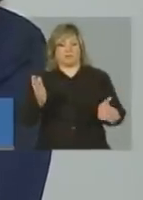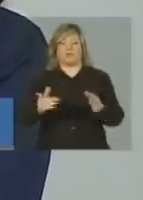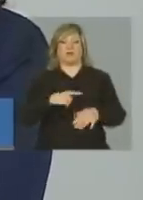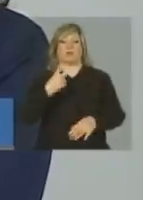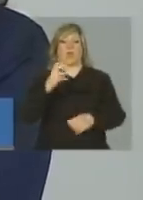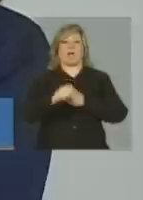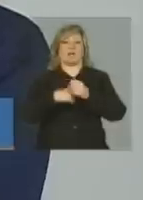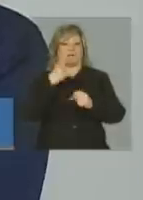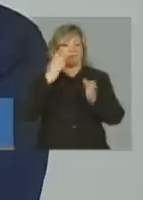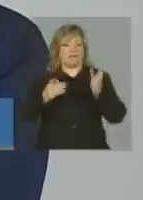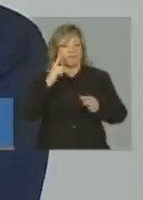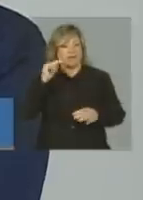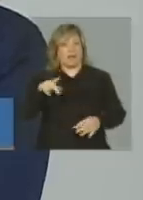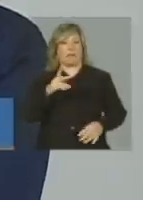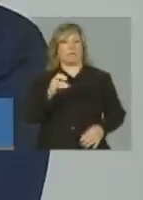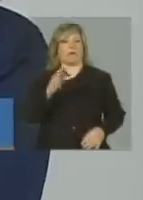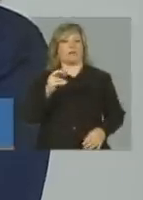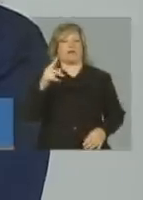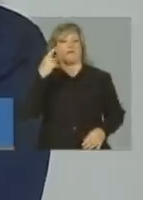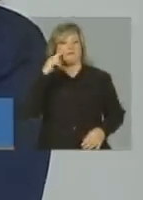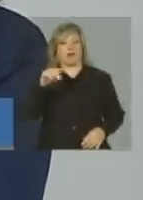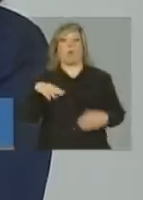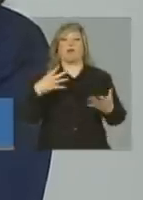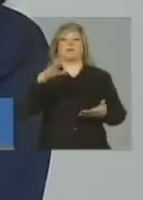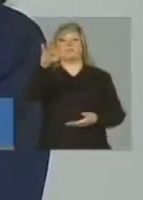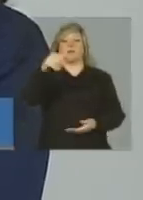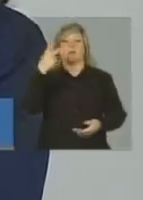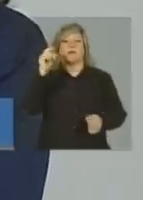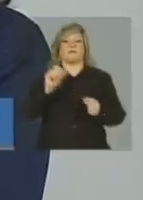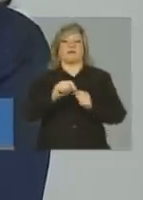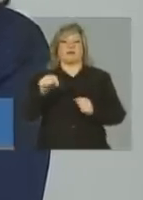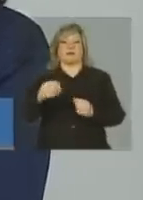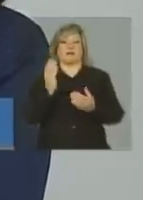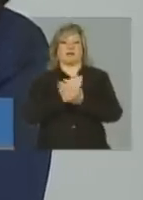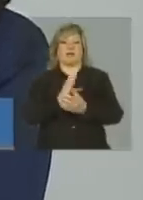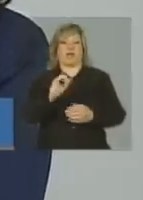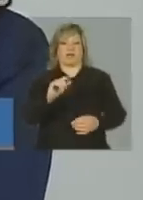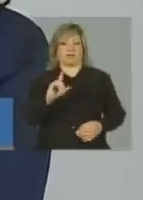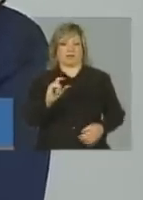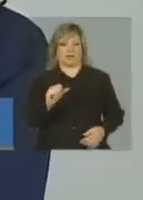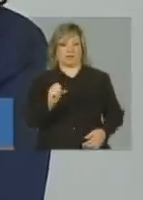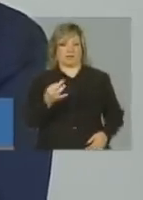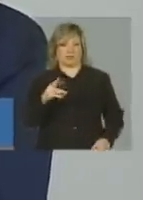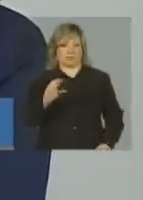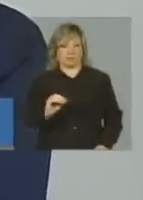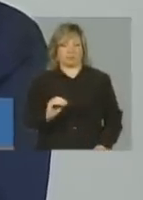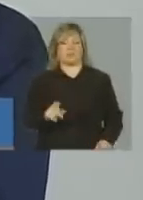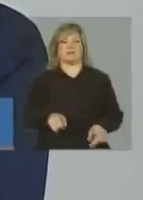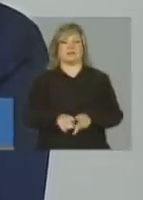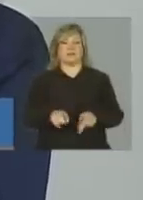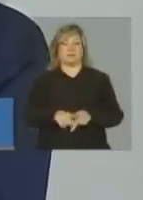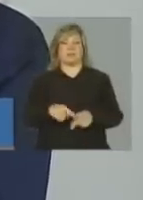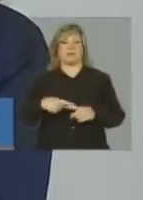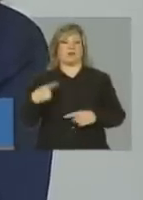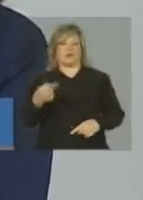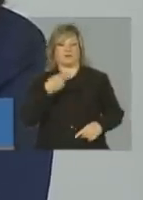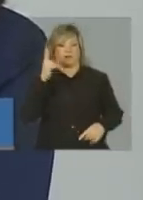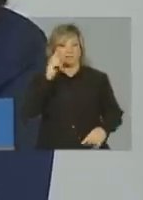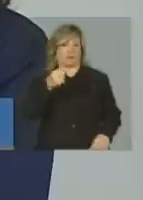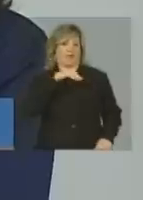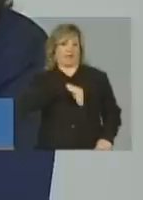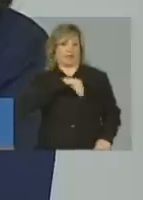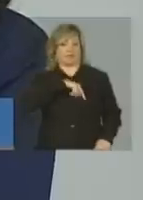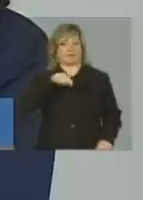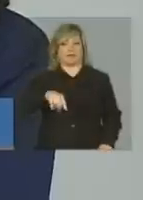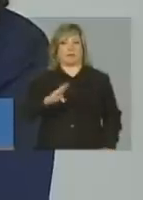2 anos, quando forem convocadas para a revisão cadastral. E além dessa, porque isso, como a gente fala de renda no Bolsa Família, é